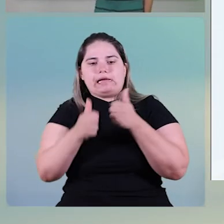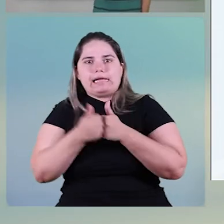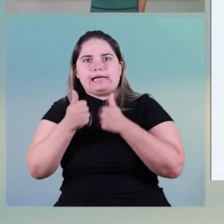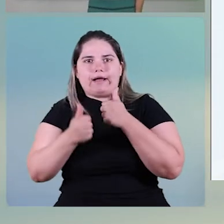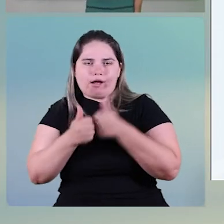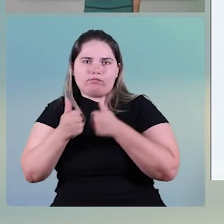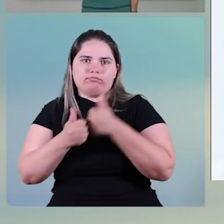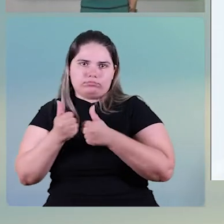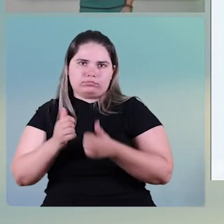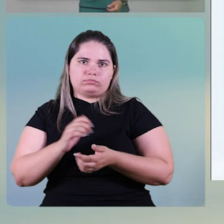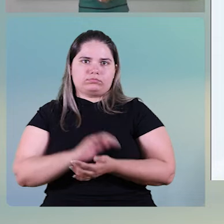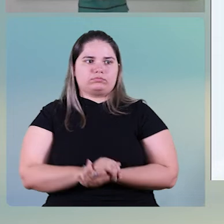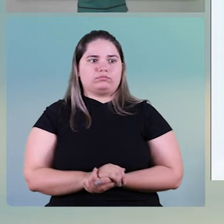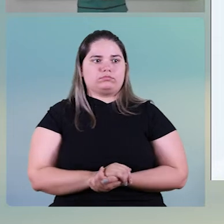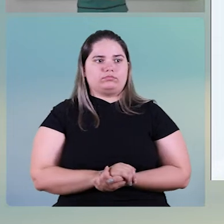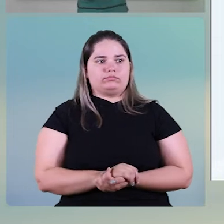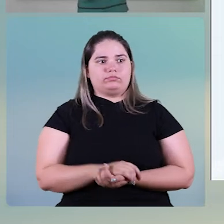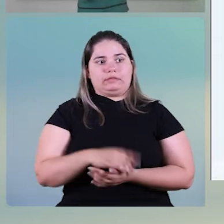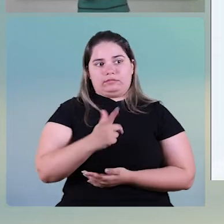terceira